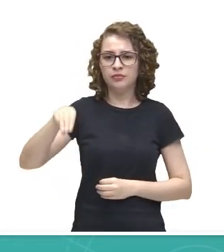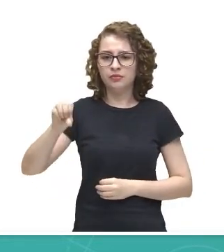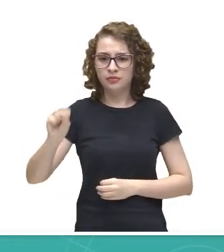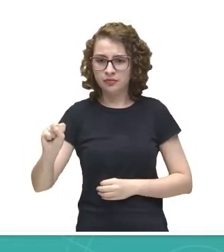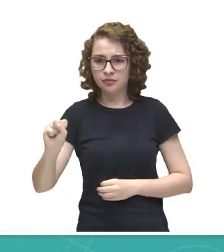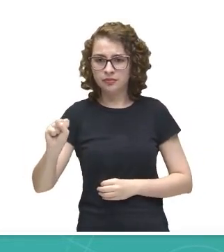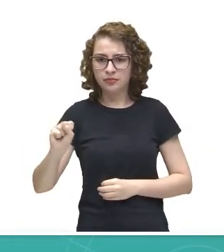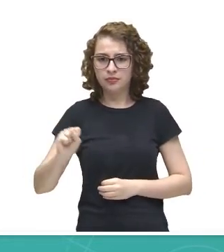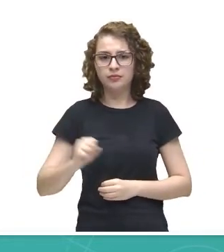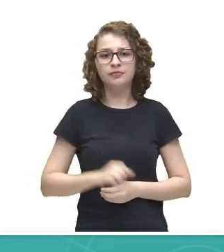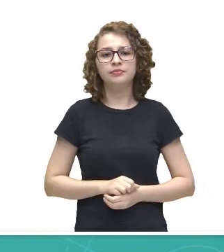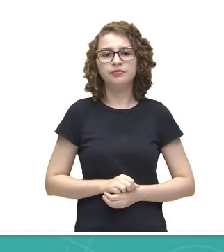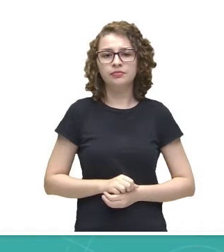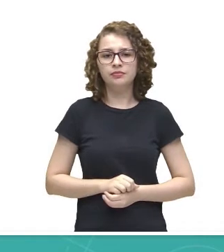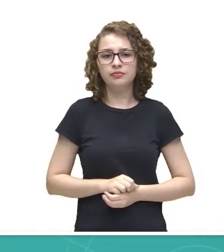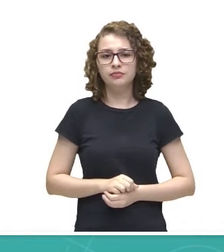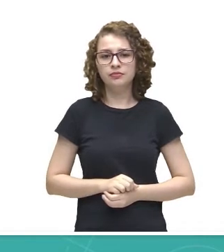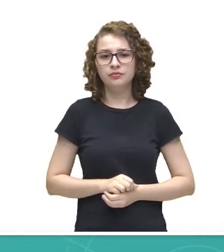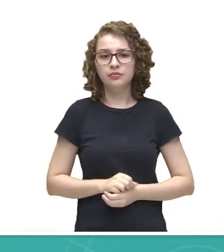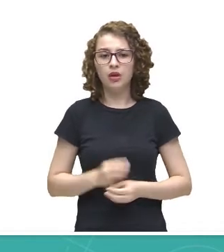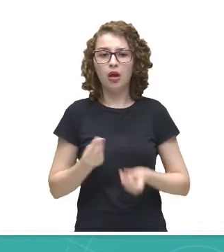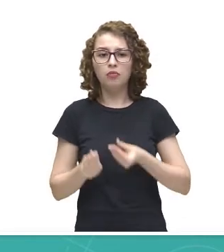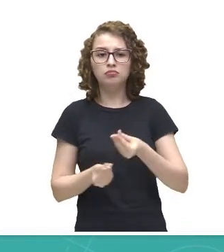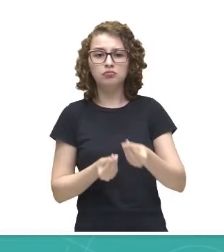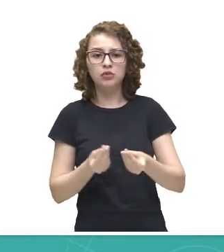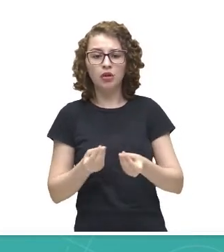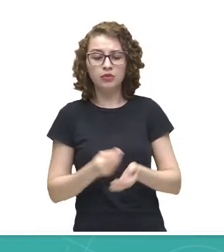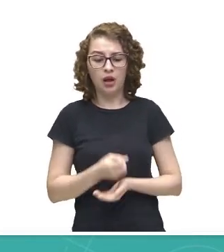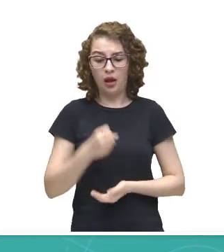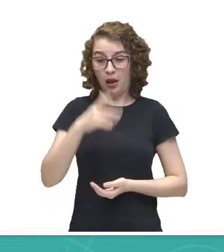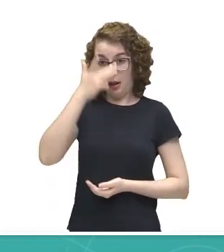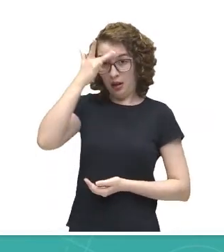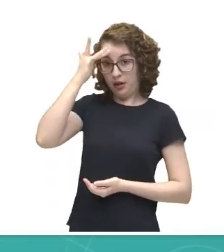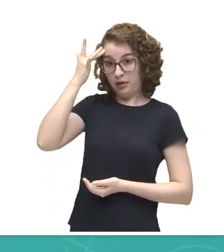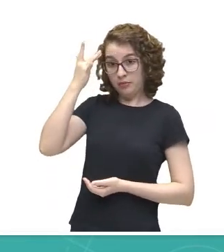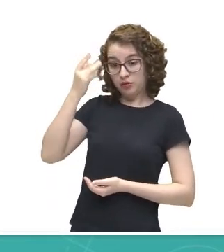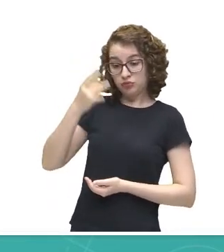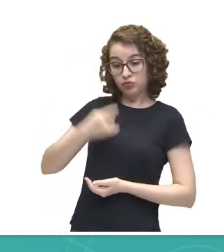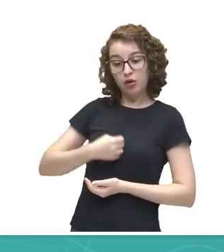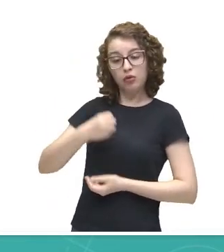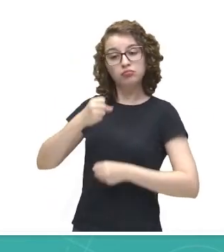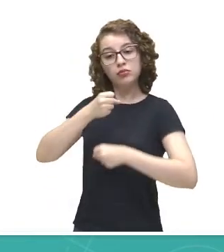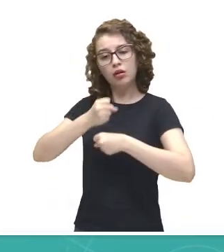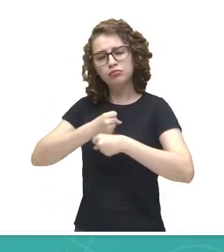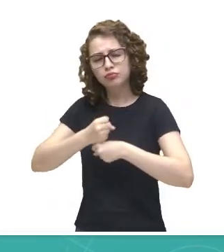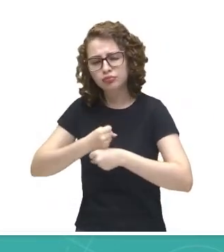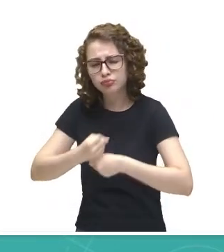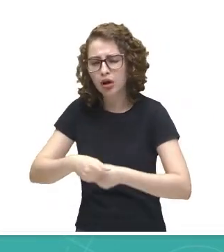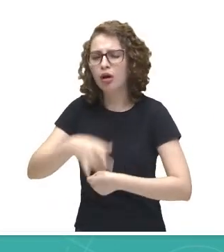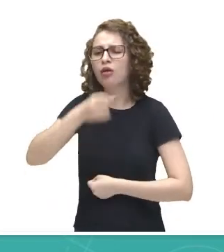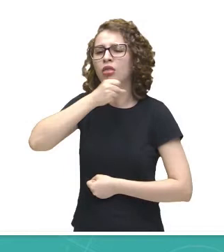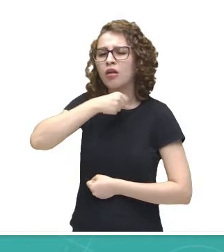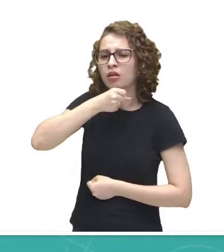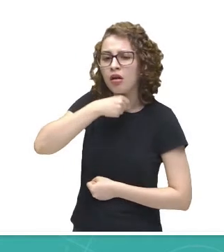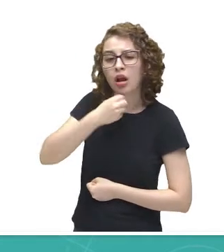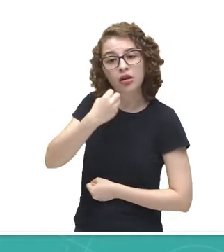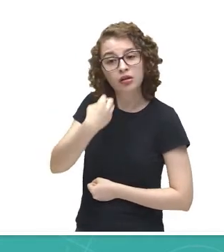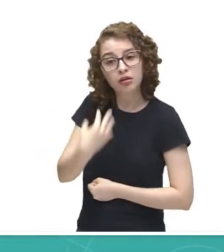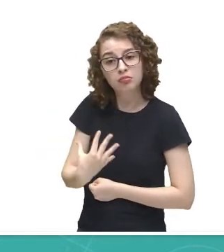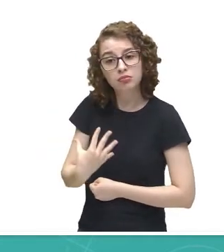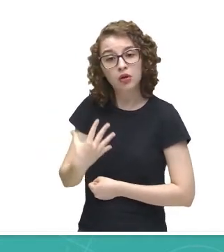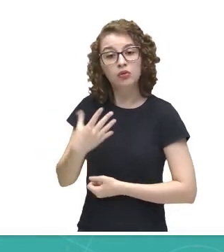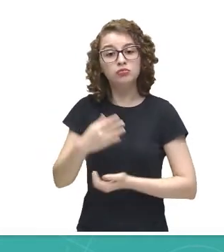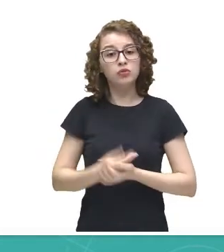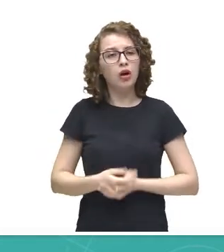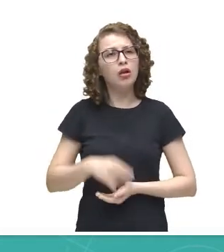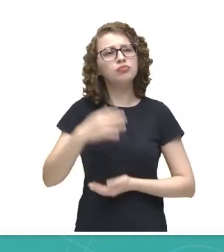a OMS, e é uma forma de dizer que a pessoa envelheceu bem, ou seja, ela manteve a